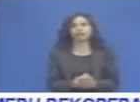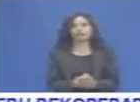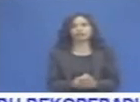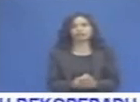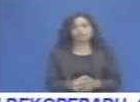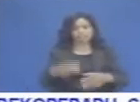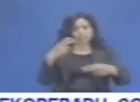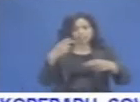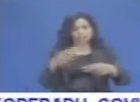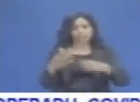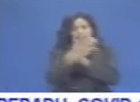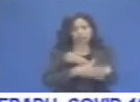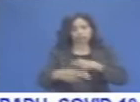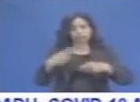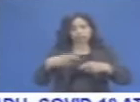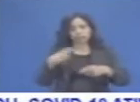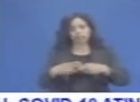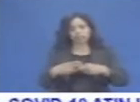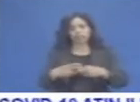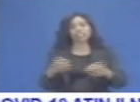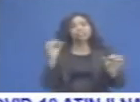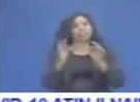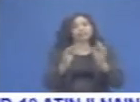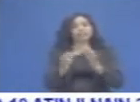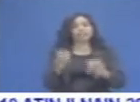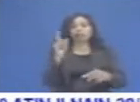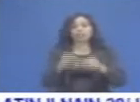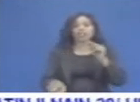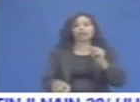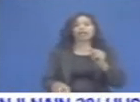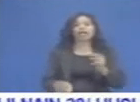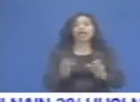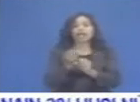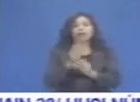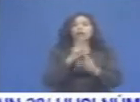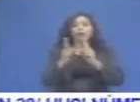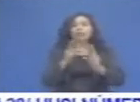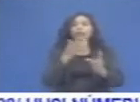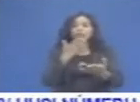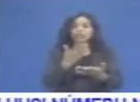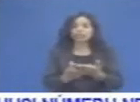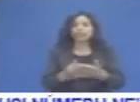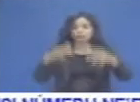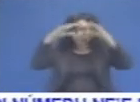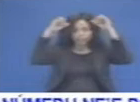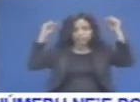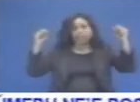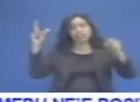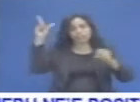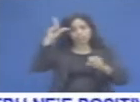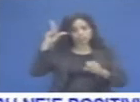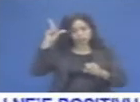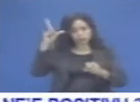impasse político se dá lancelo roto labeleão. Onde então Presidente da República dissolve